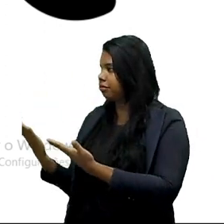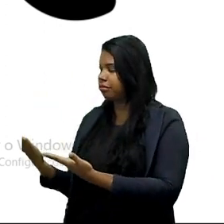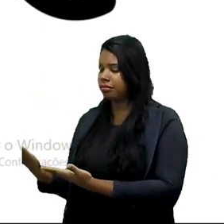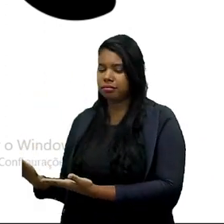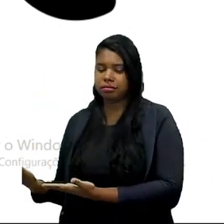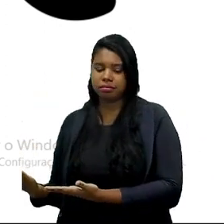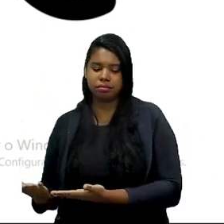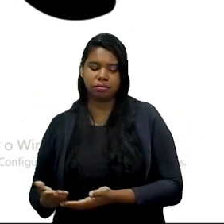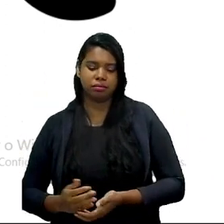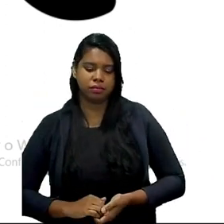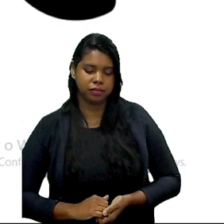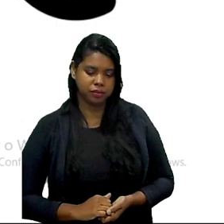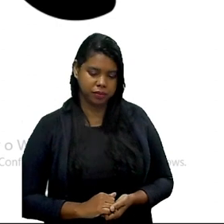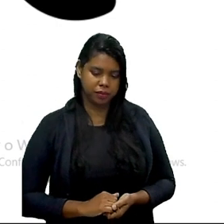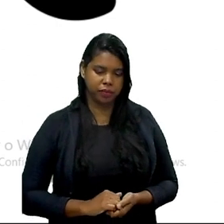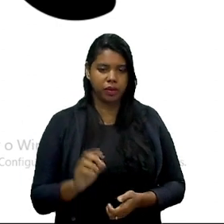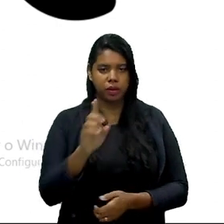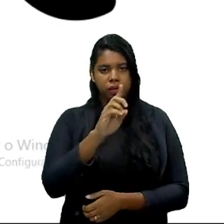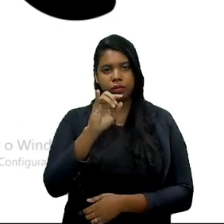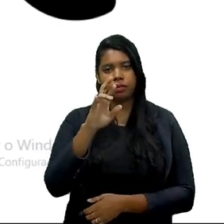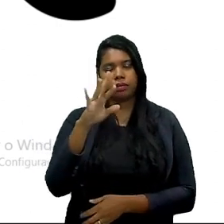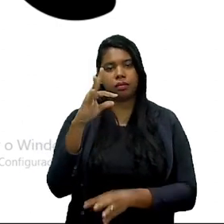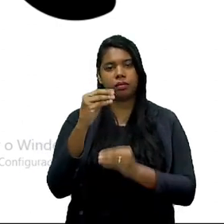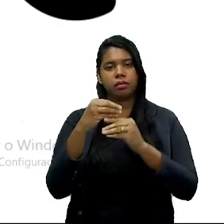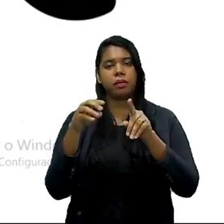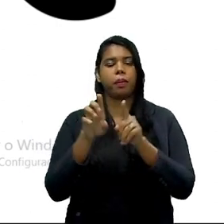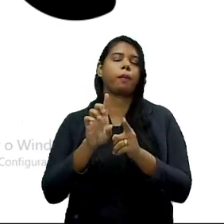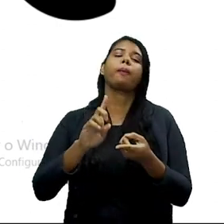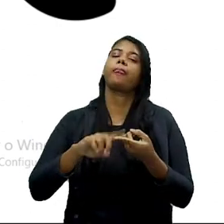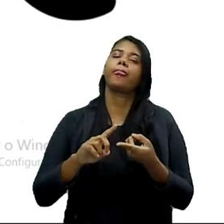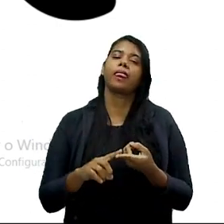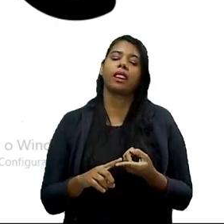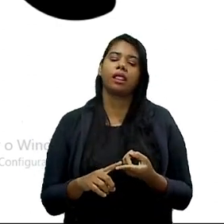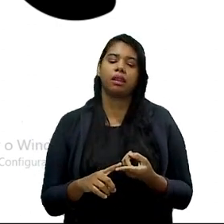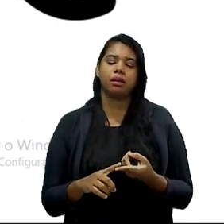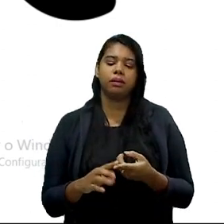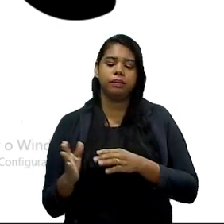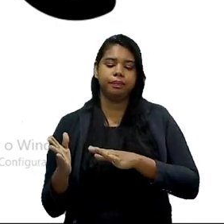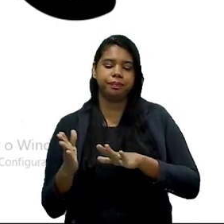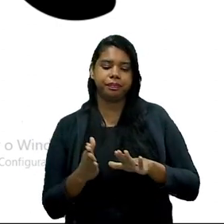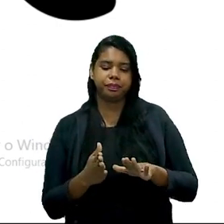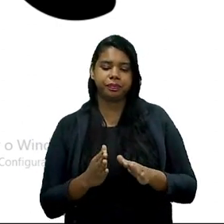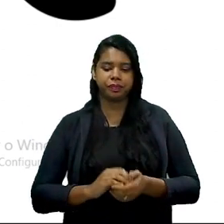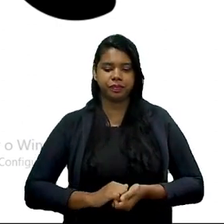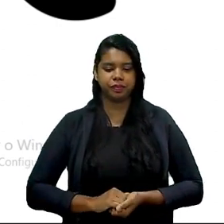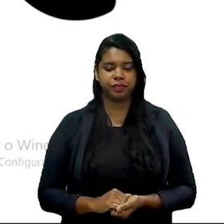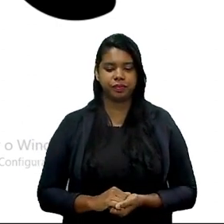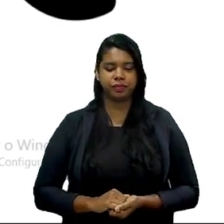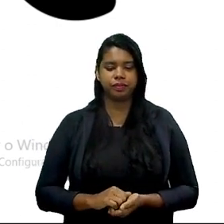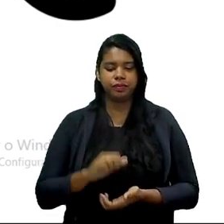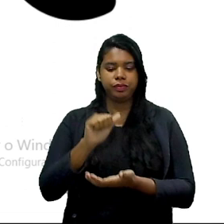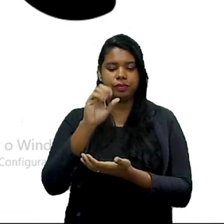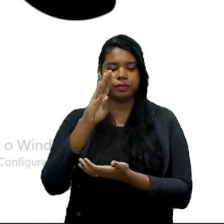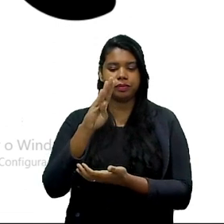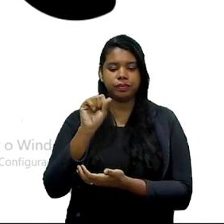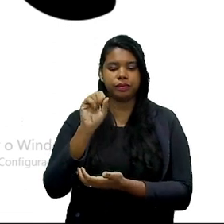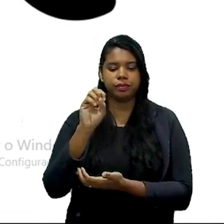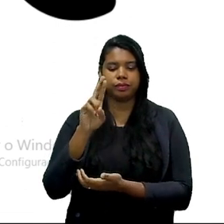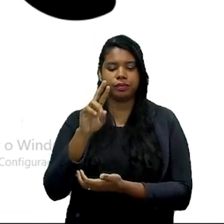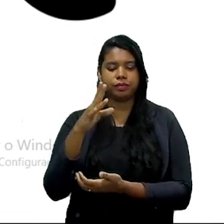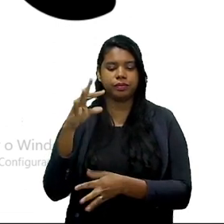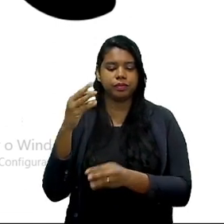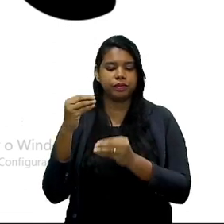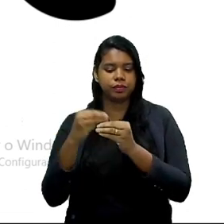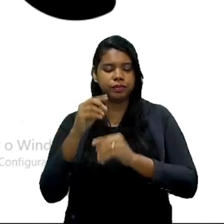absorção e o método direto. O método por absorção considera, além da matéria-prima e mão de obra